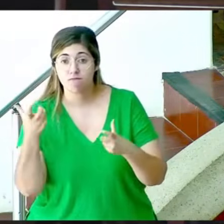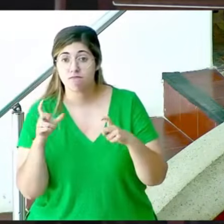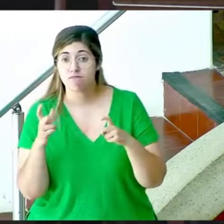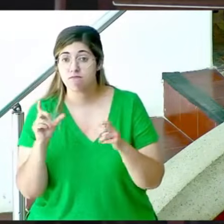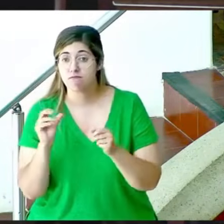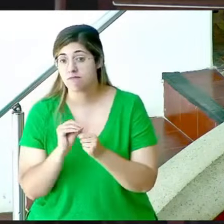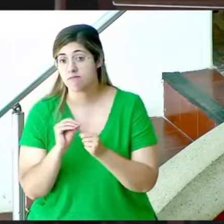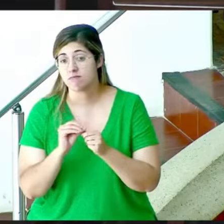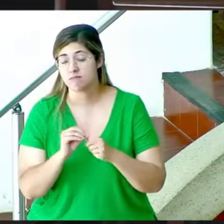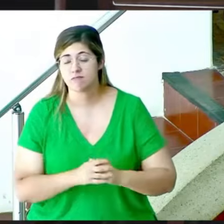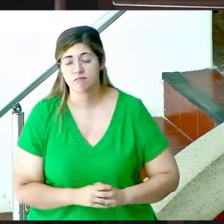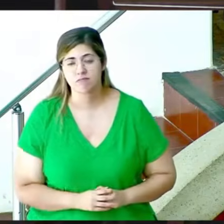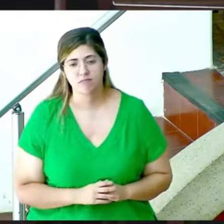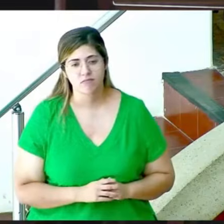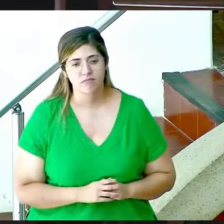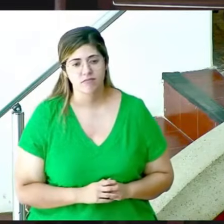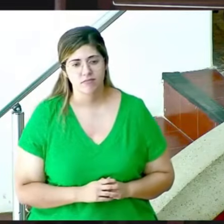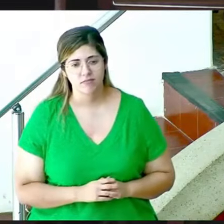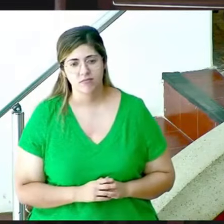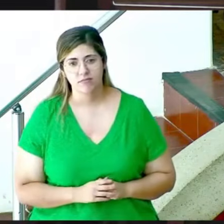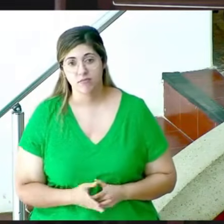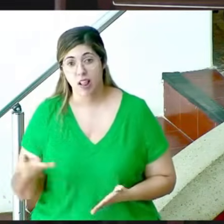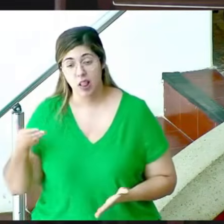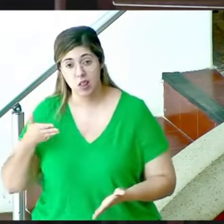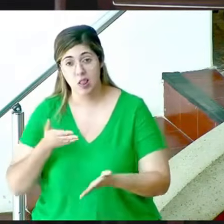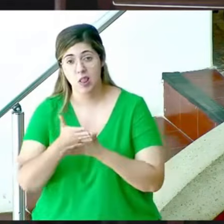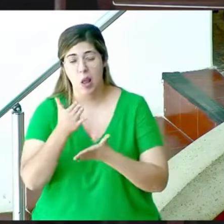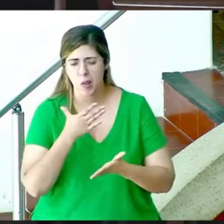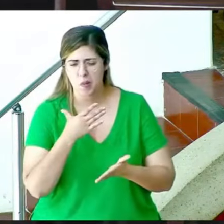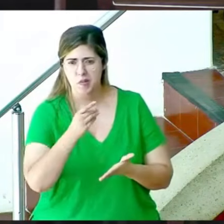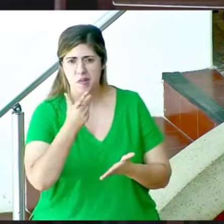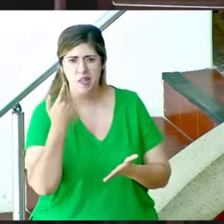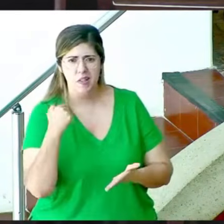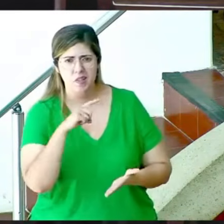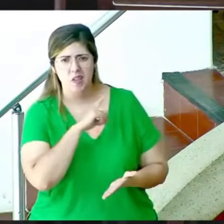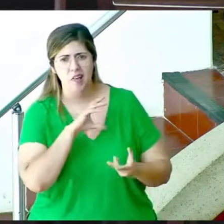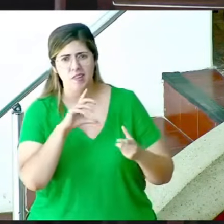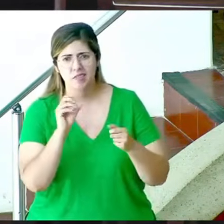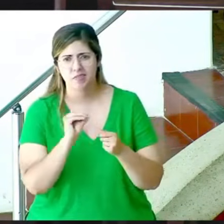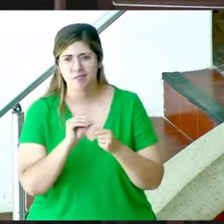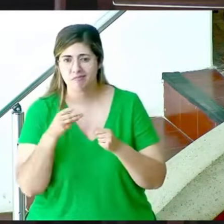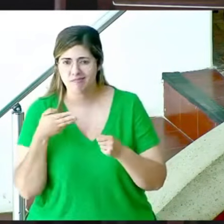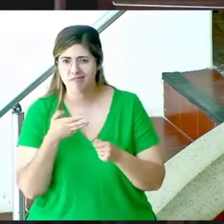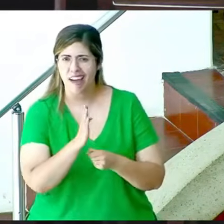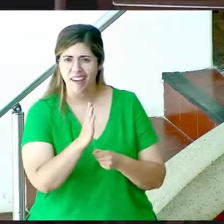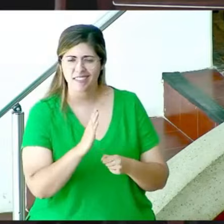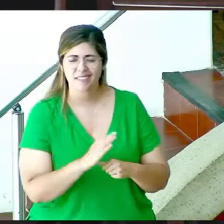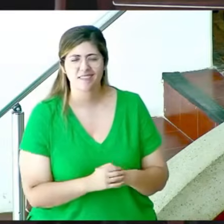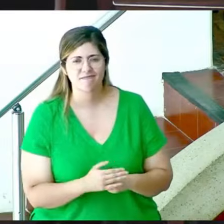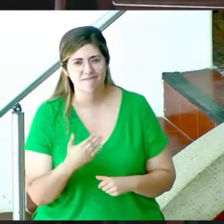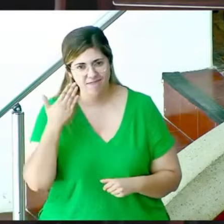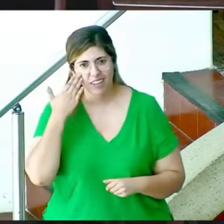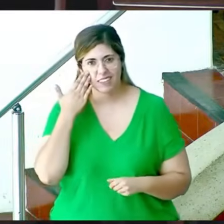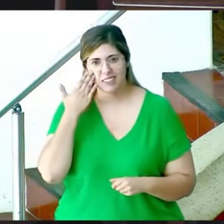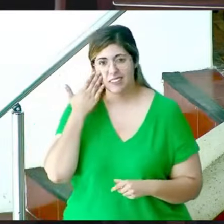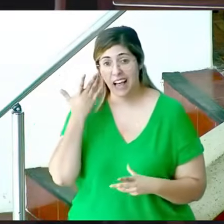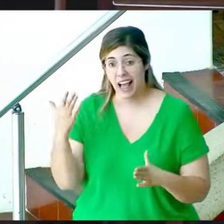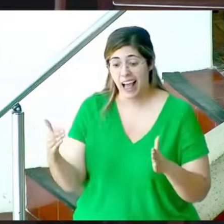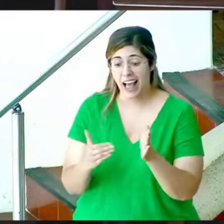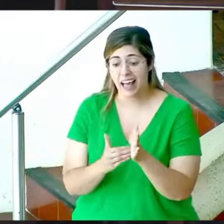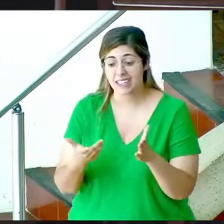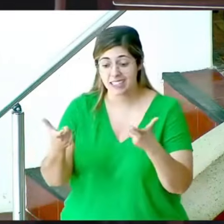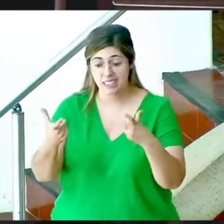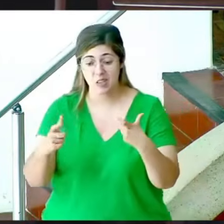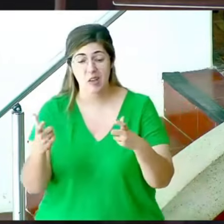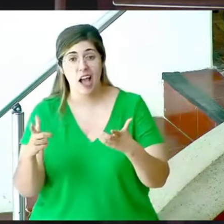chegar? Irmãos, até onde os nossos filhos vão chegar? Quando é que nós paramos de